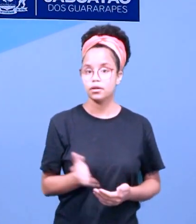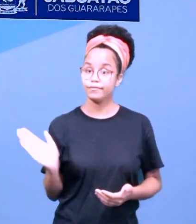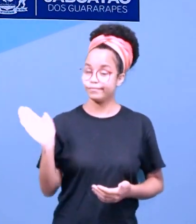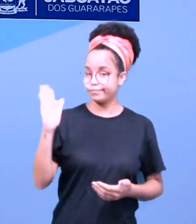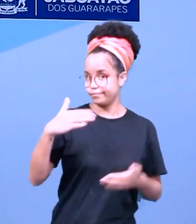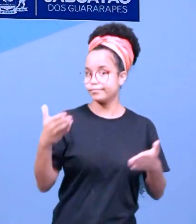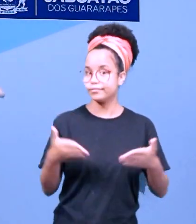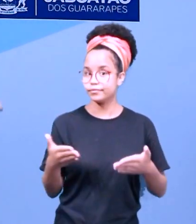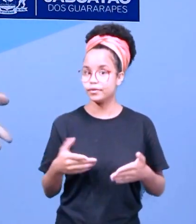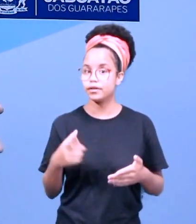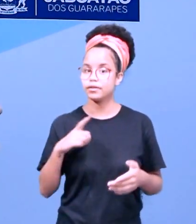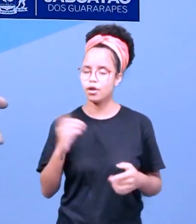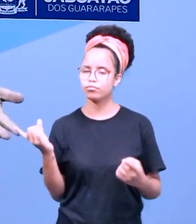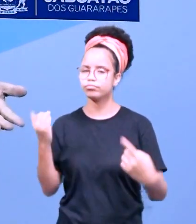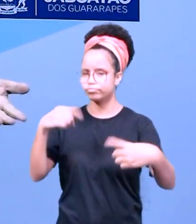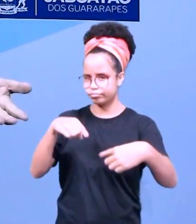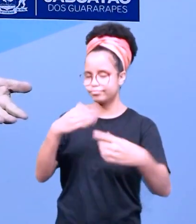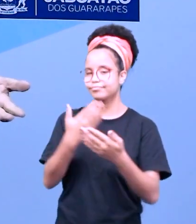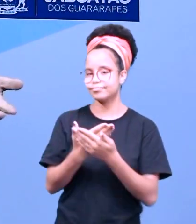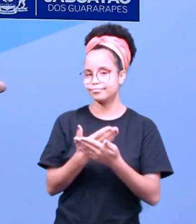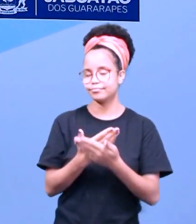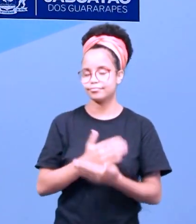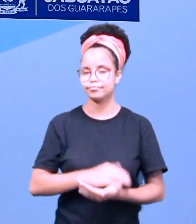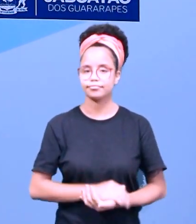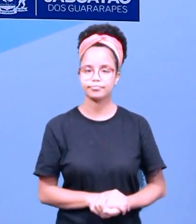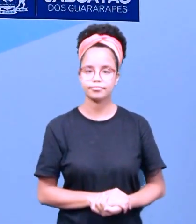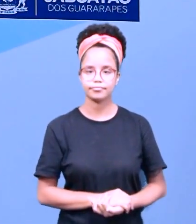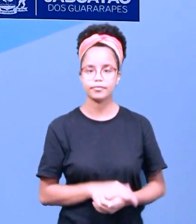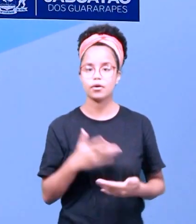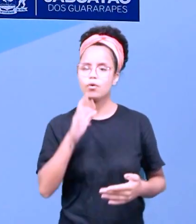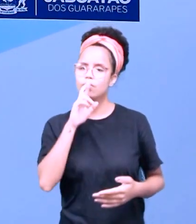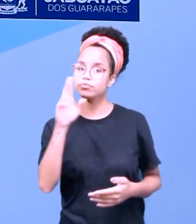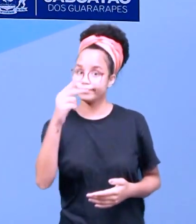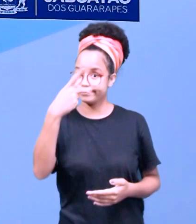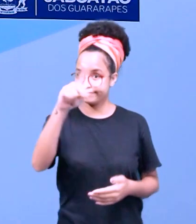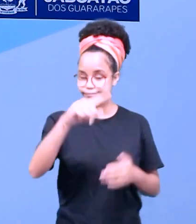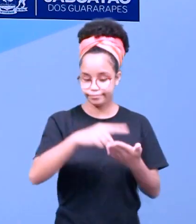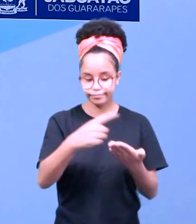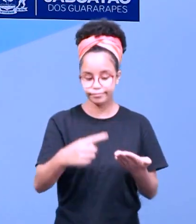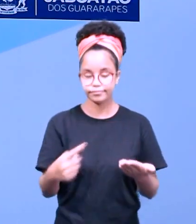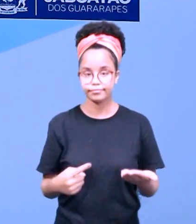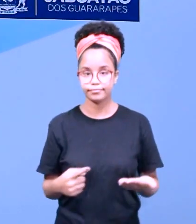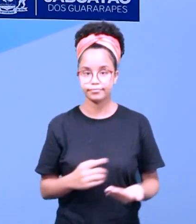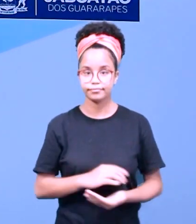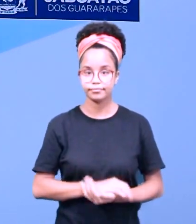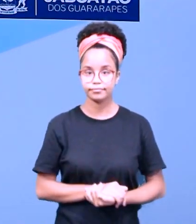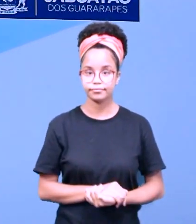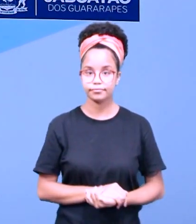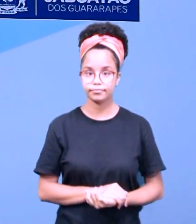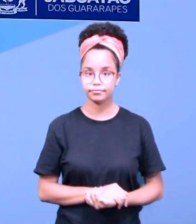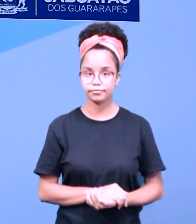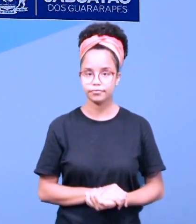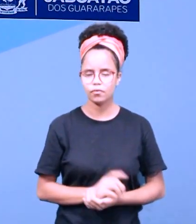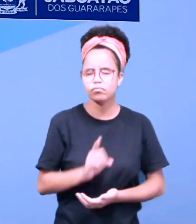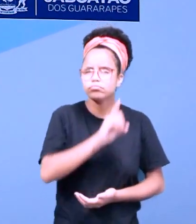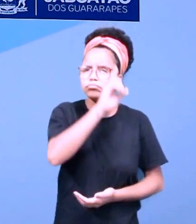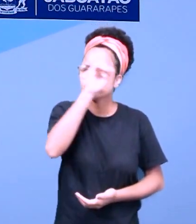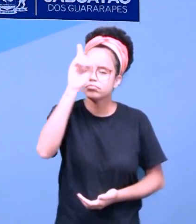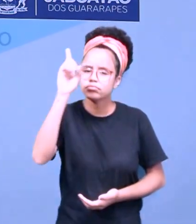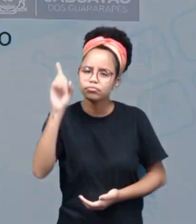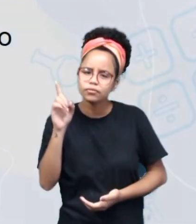vamos lançar o desafio da nossa aula. Então, responda no seu caderno. Em um dia